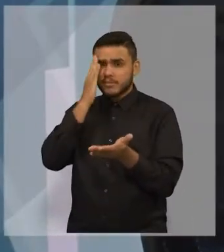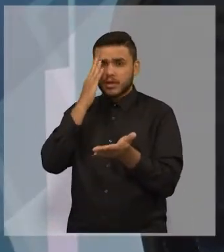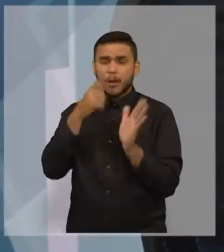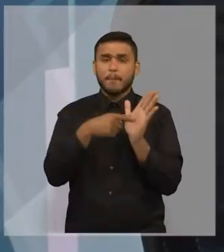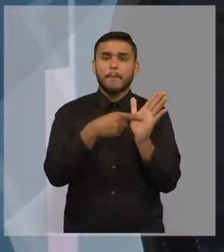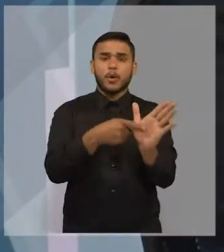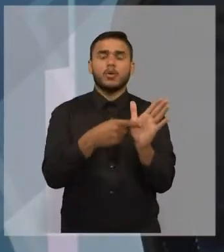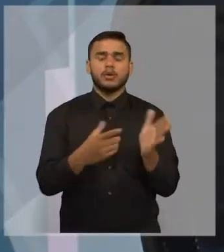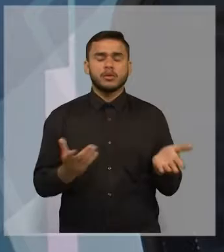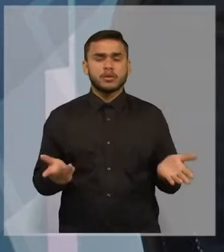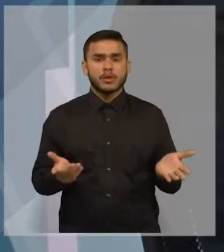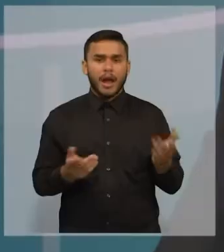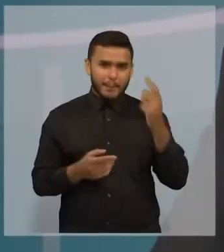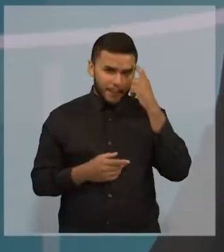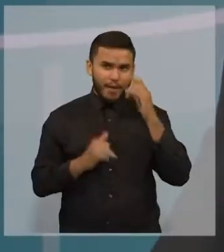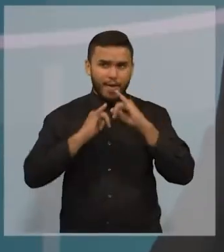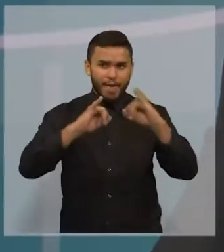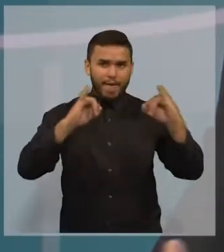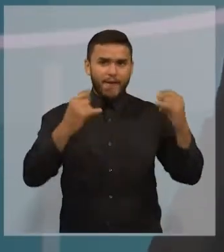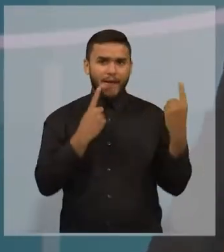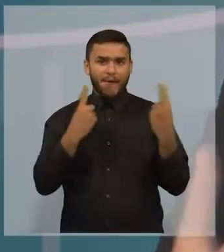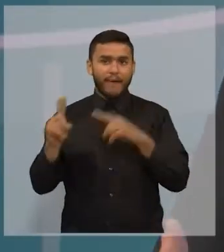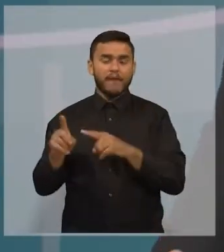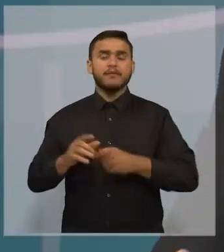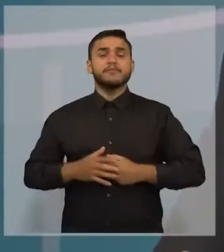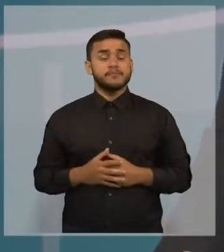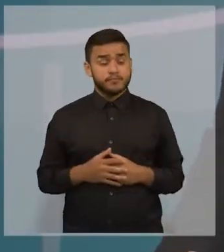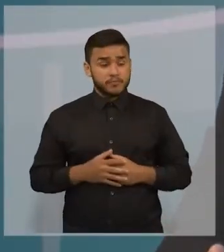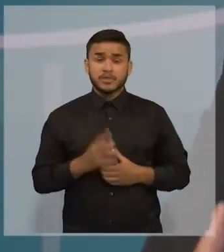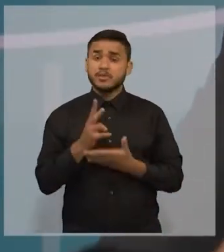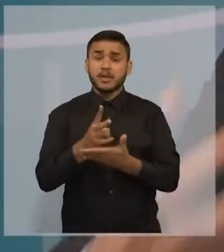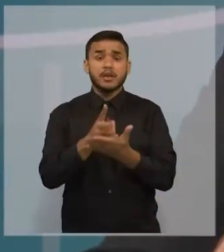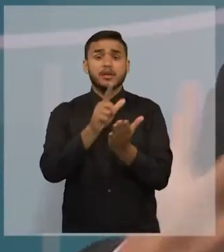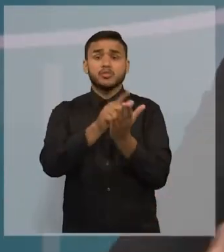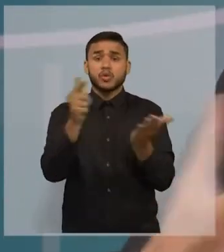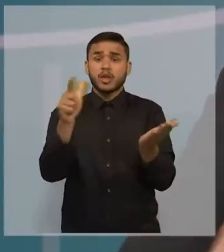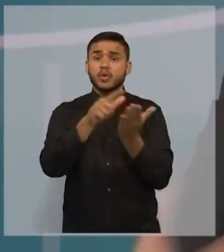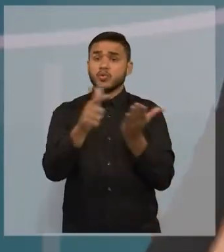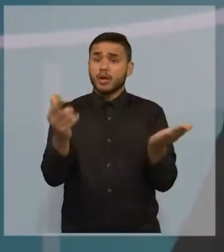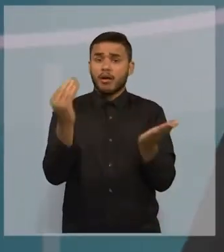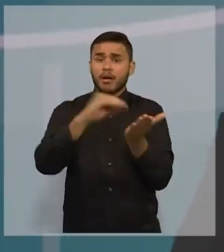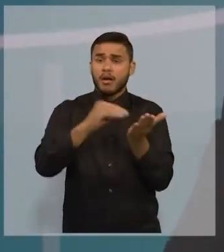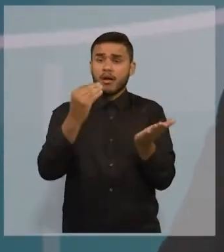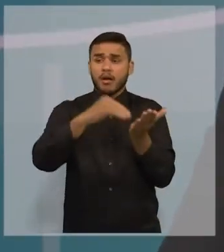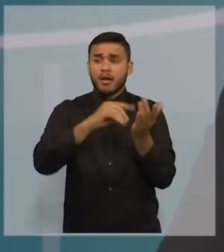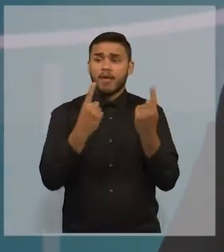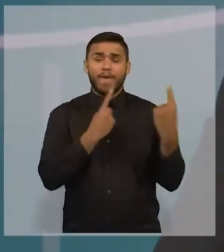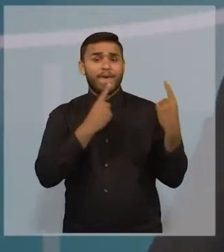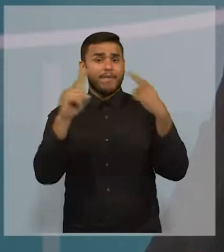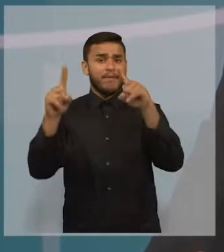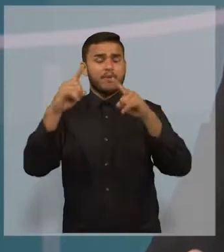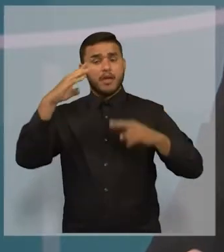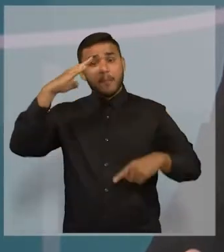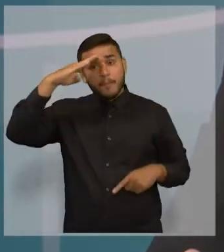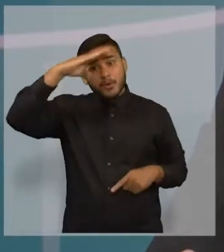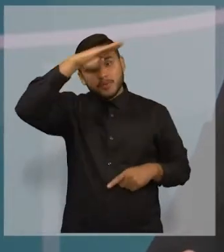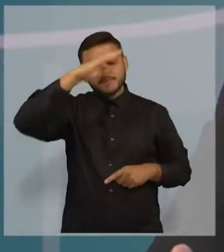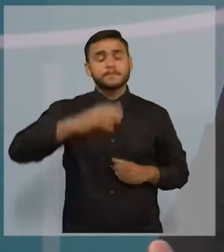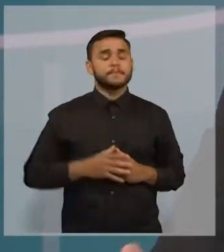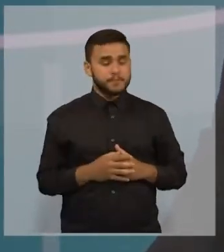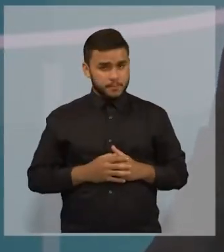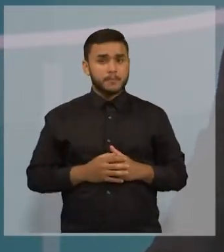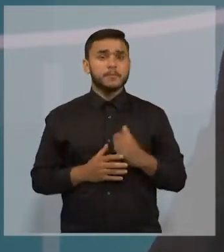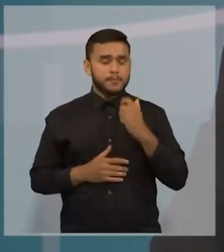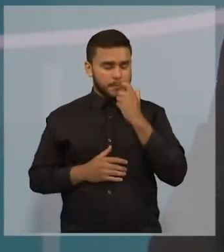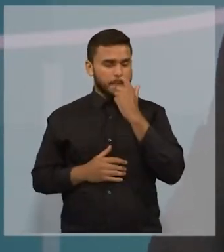livro dele é ruim, que ele escreve mal. Então é isso, a gente nota, você vê os jornais seguidamente mostrando aquilo, é para atingir o governo, e isso é